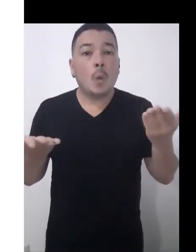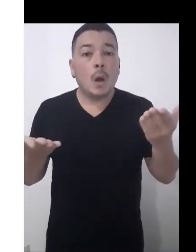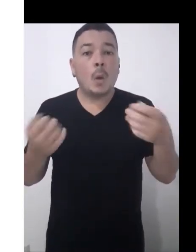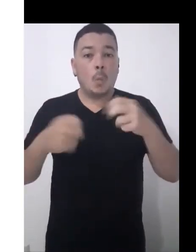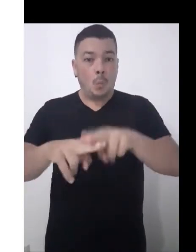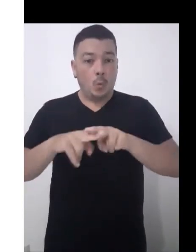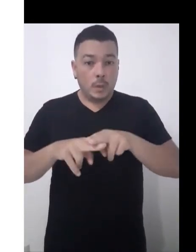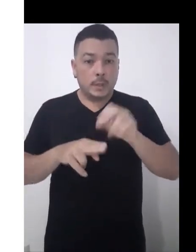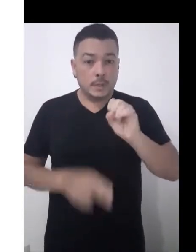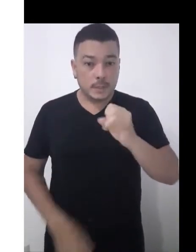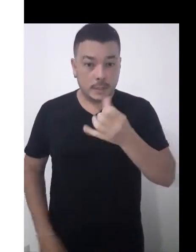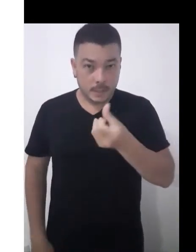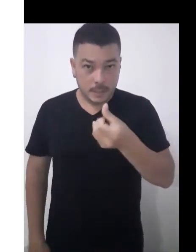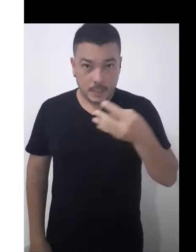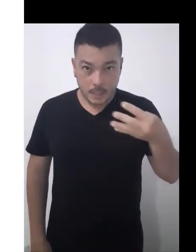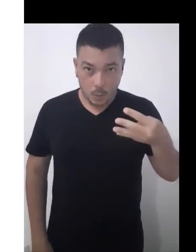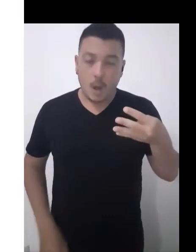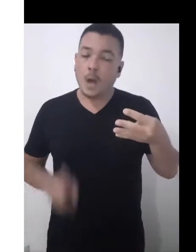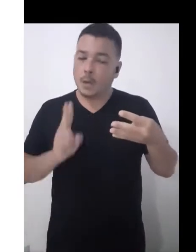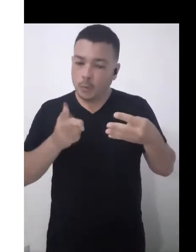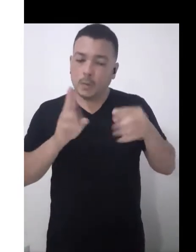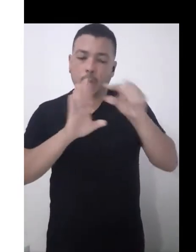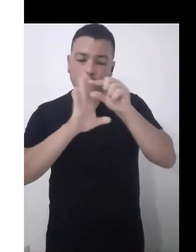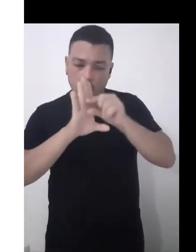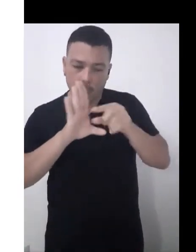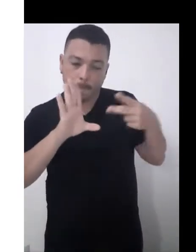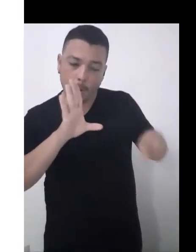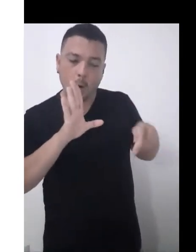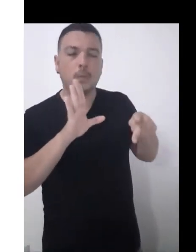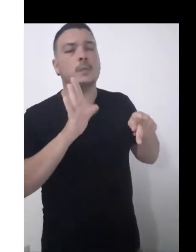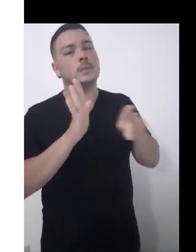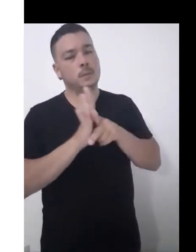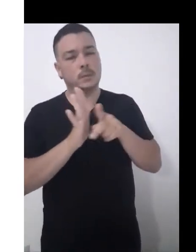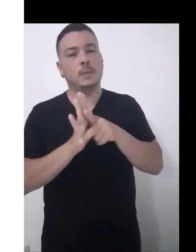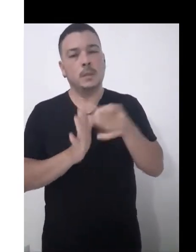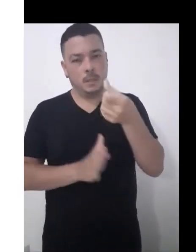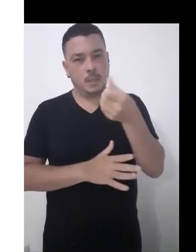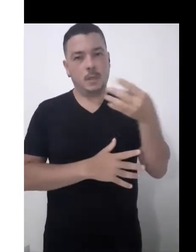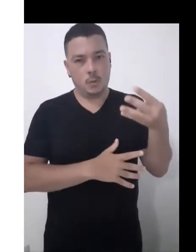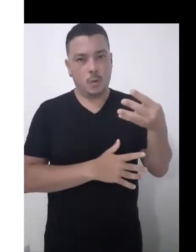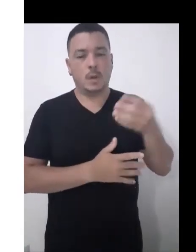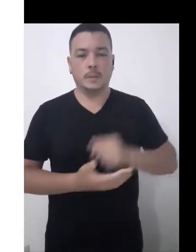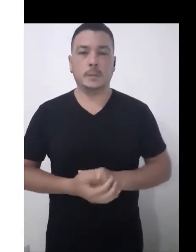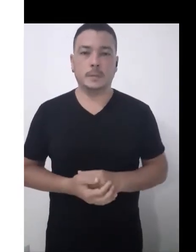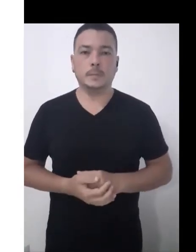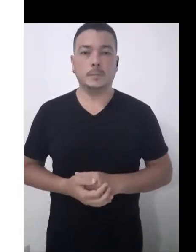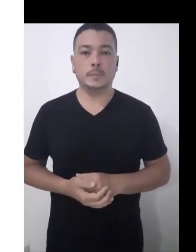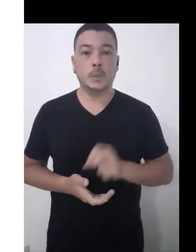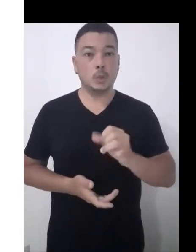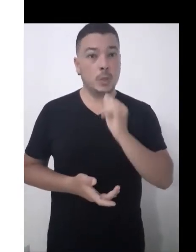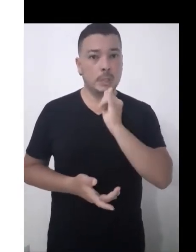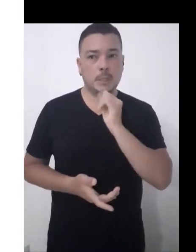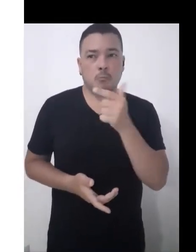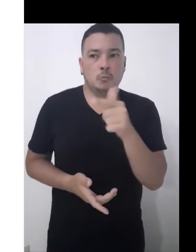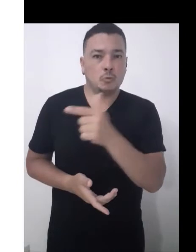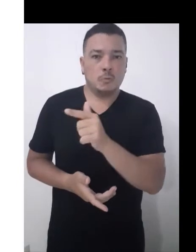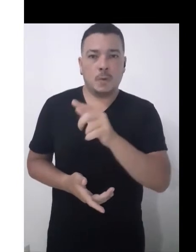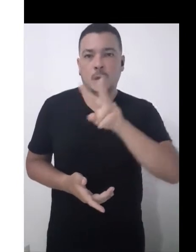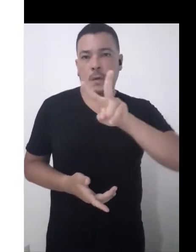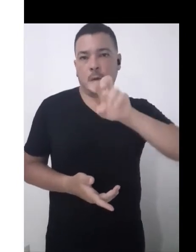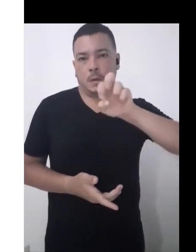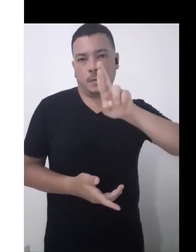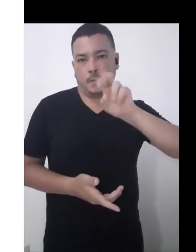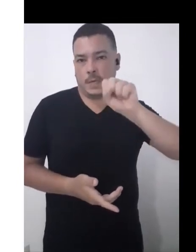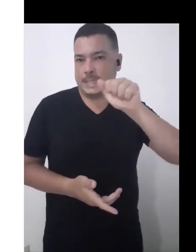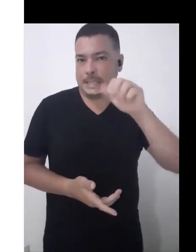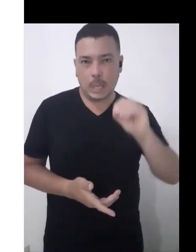bits, tenta instalar sempre aplicativos e sistemas operacionais de 64 bits, a não ser que não exista a versão. Normalmente as empresas lançam